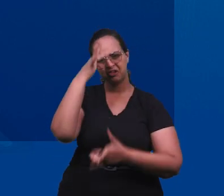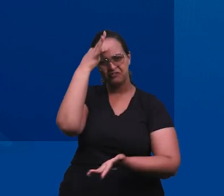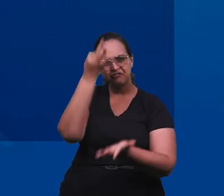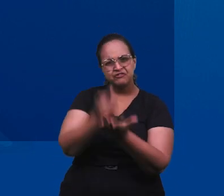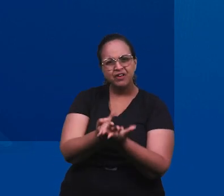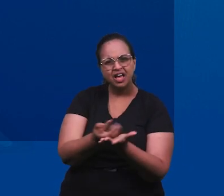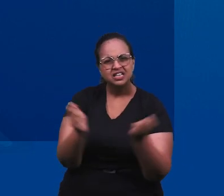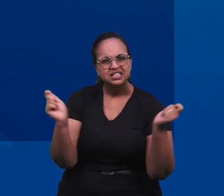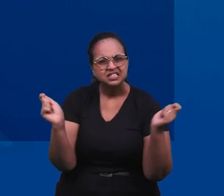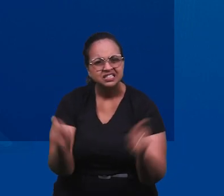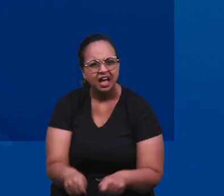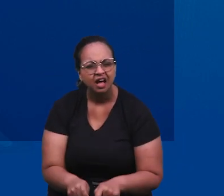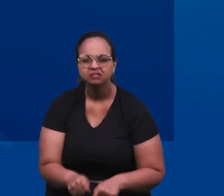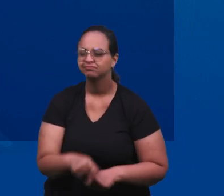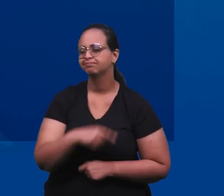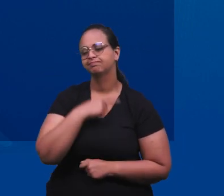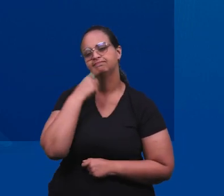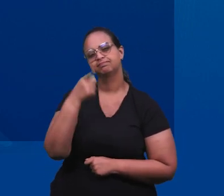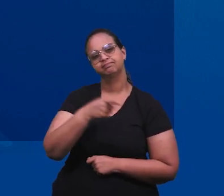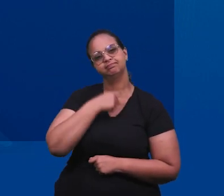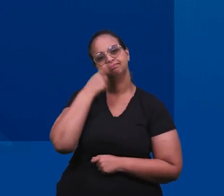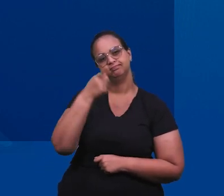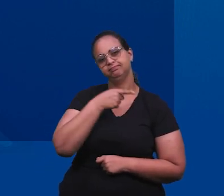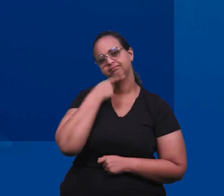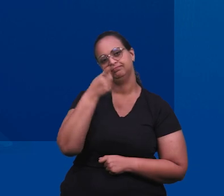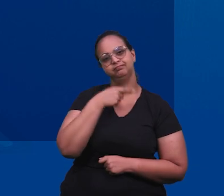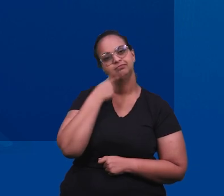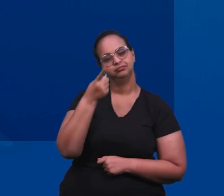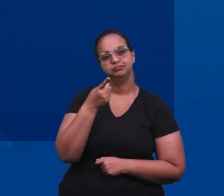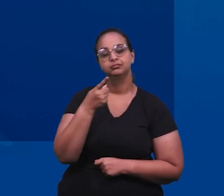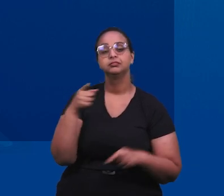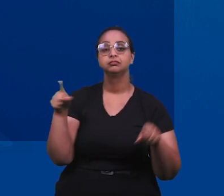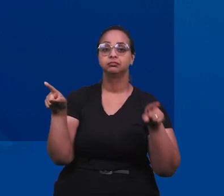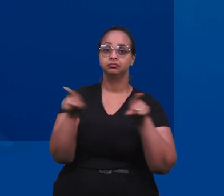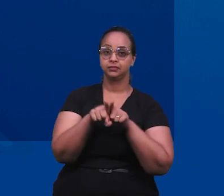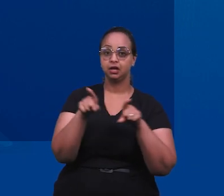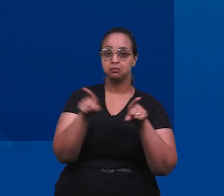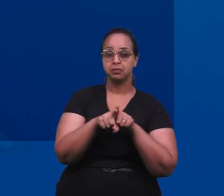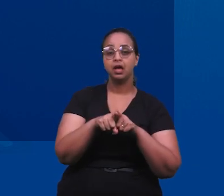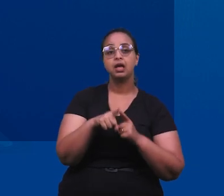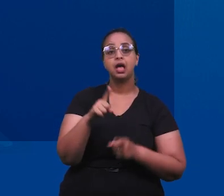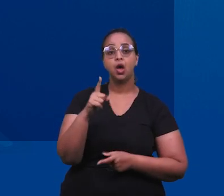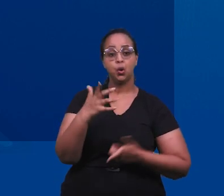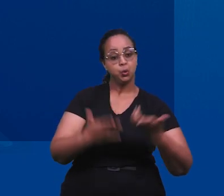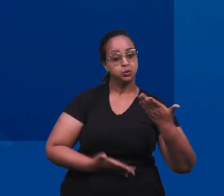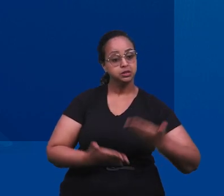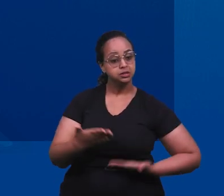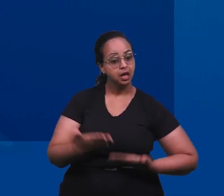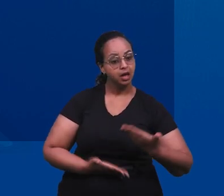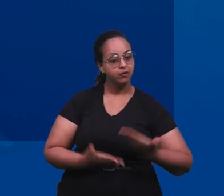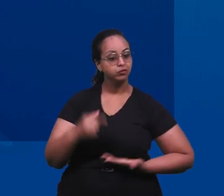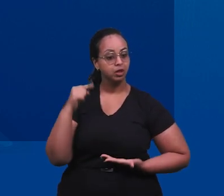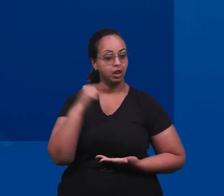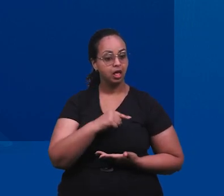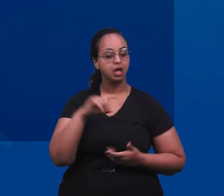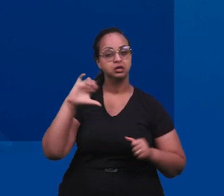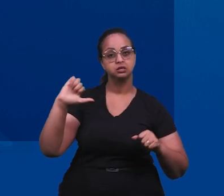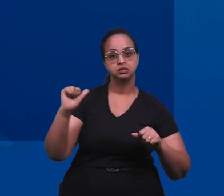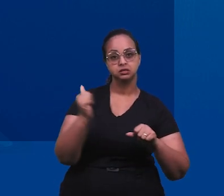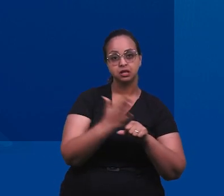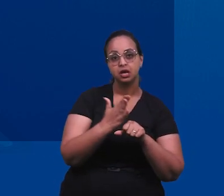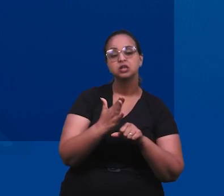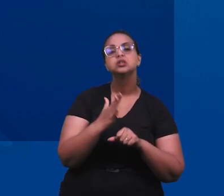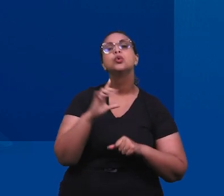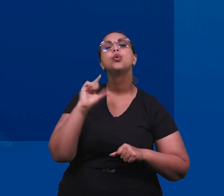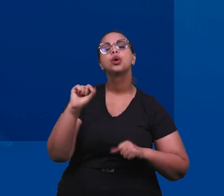ser algo espiritual e passa a ser algo humano. E os remanescentes de Sardes, que somos nós, a igreja